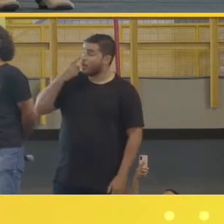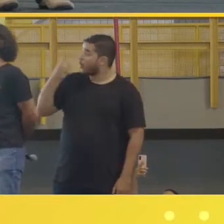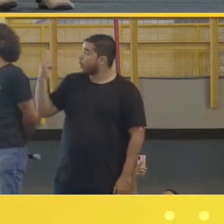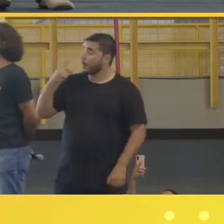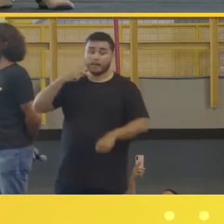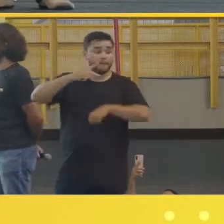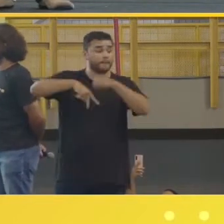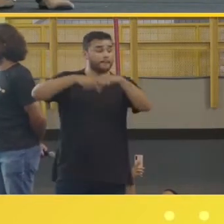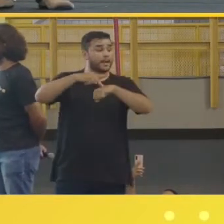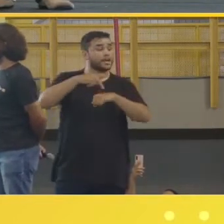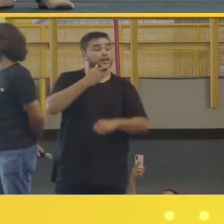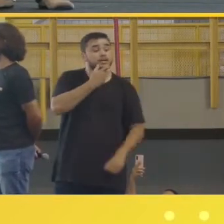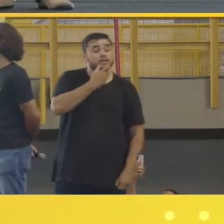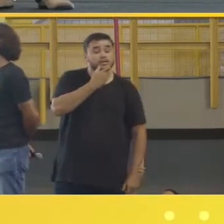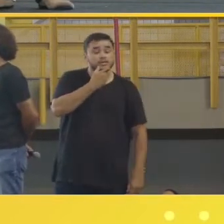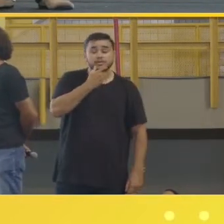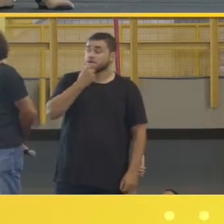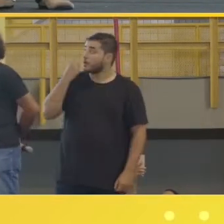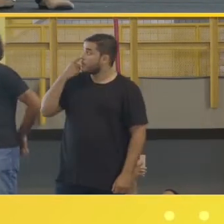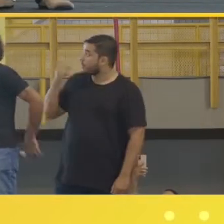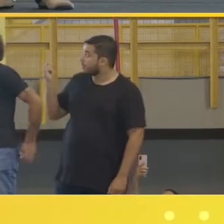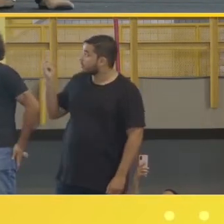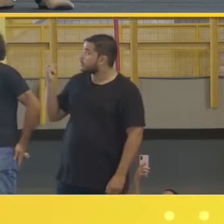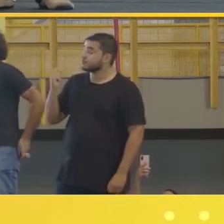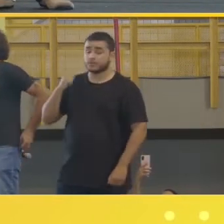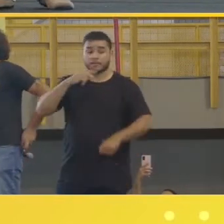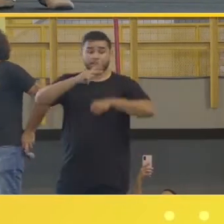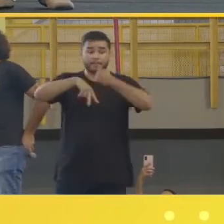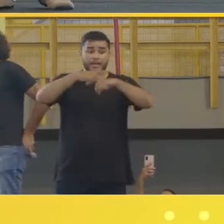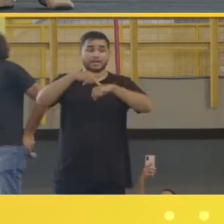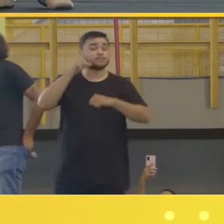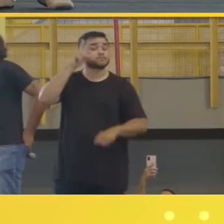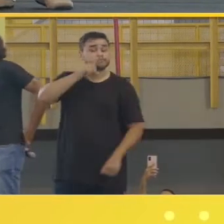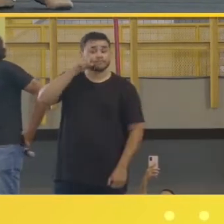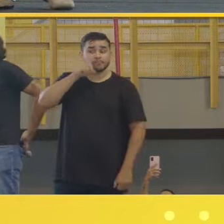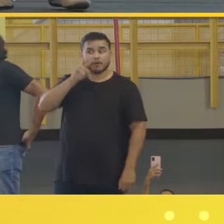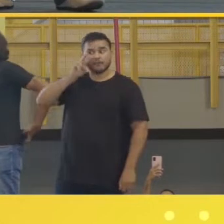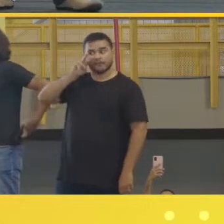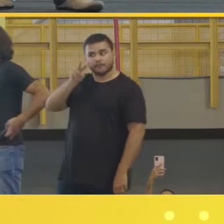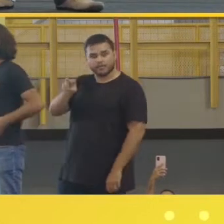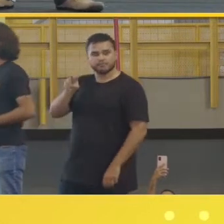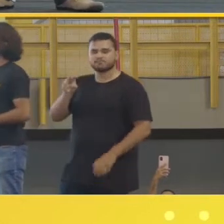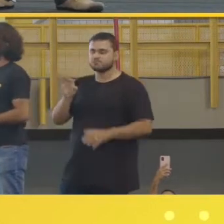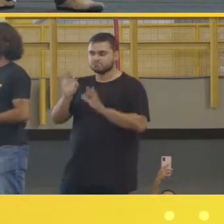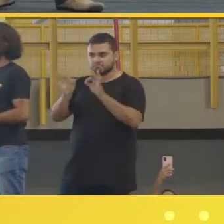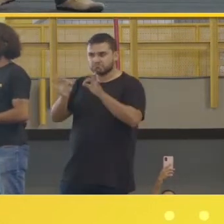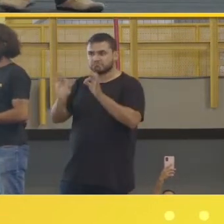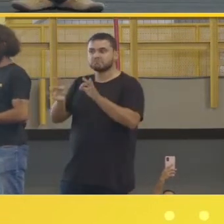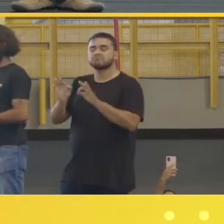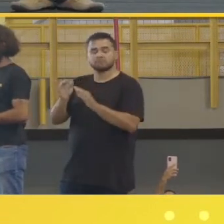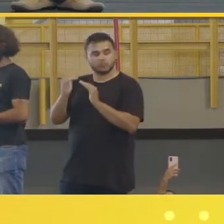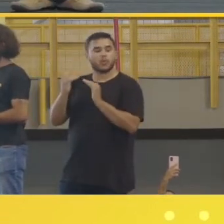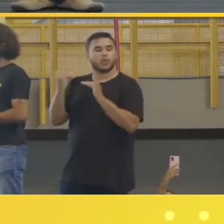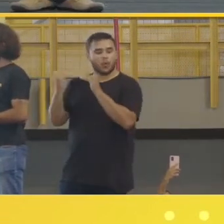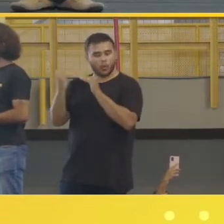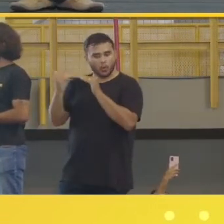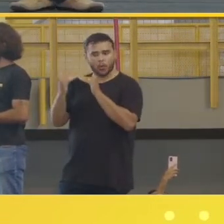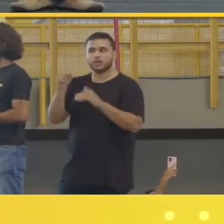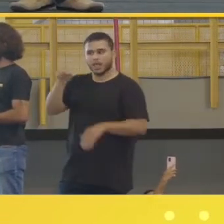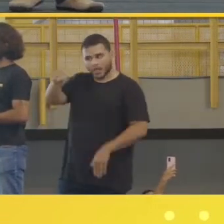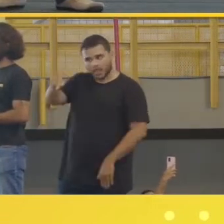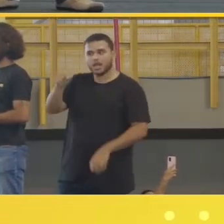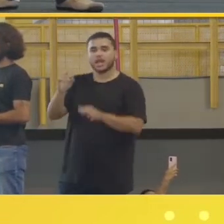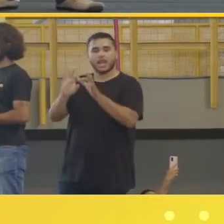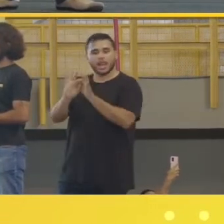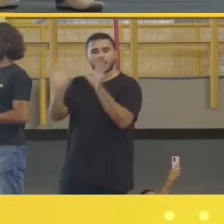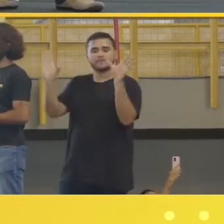vai reconhecer a nossa independência, anota, é os Estados Unidos. Portugal não reconhece de imediato, tá?